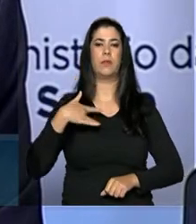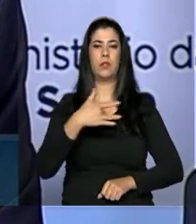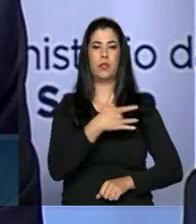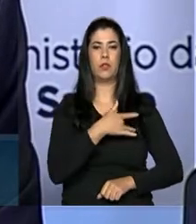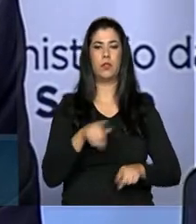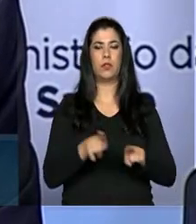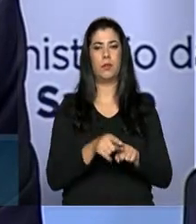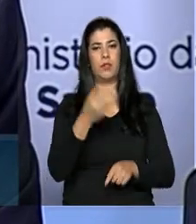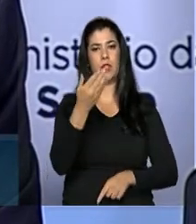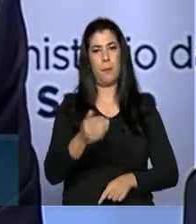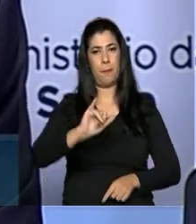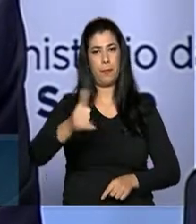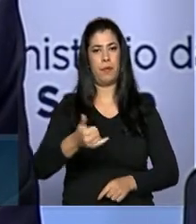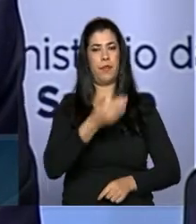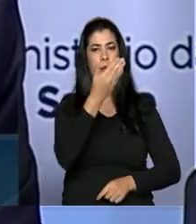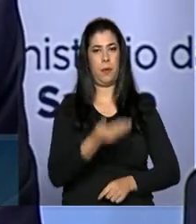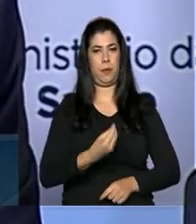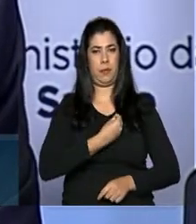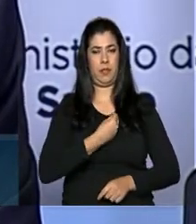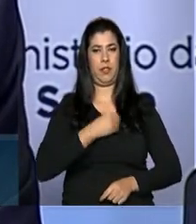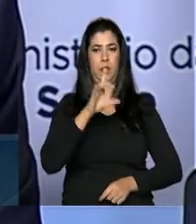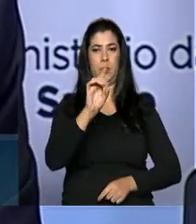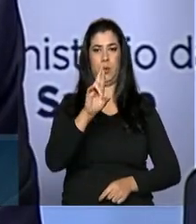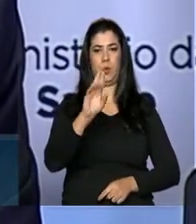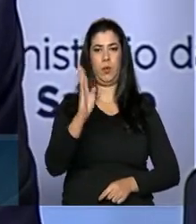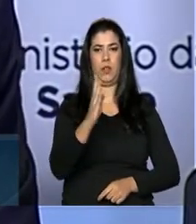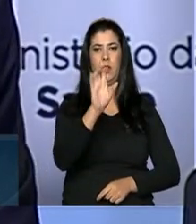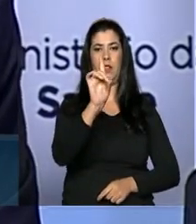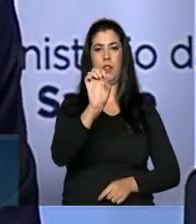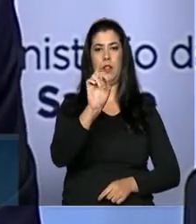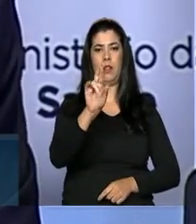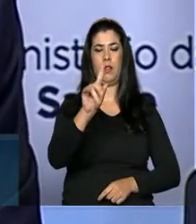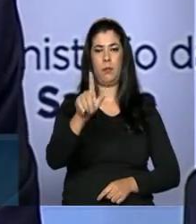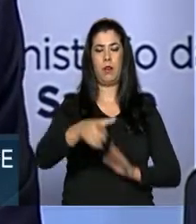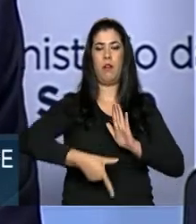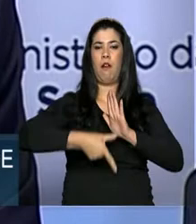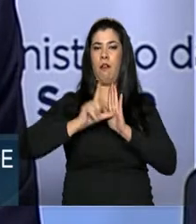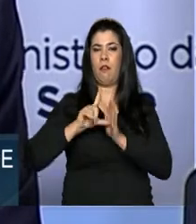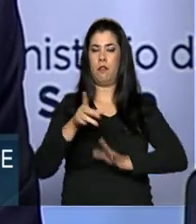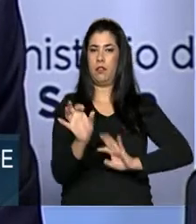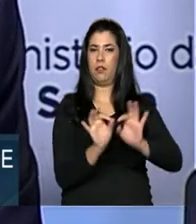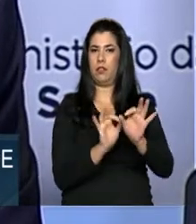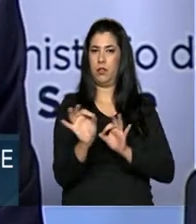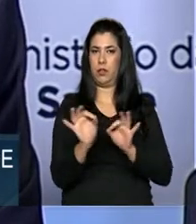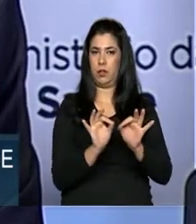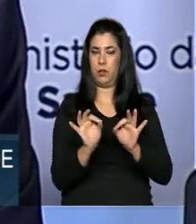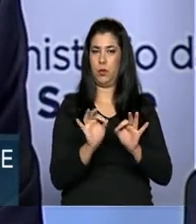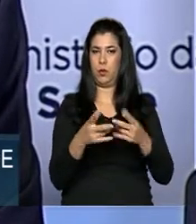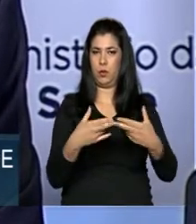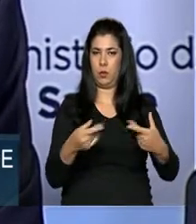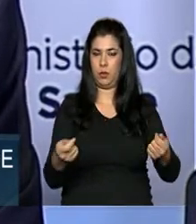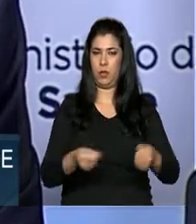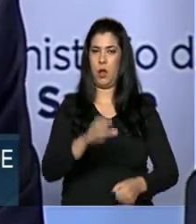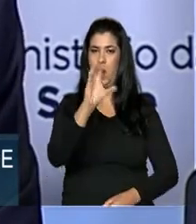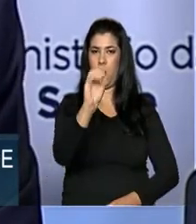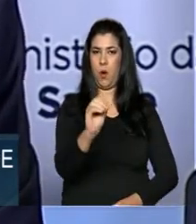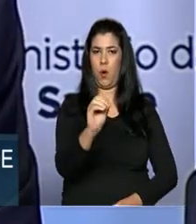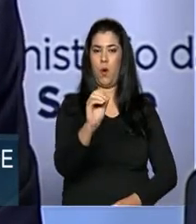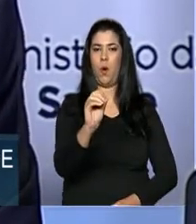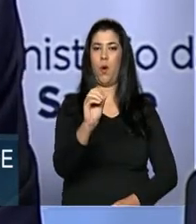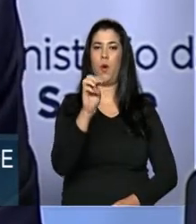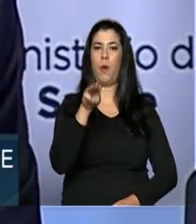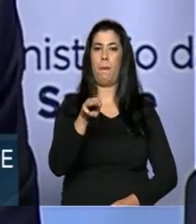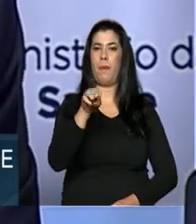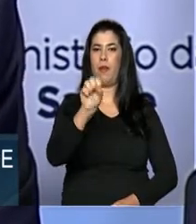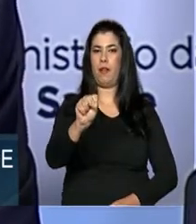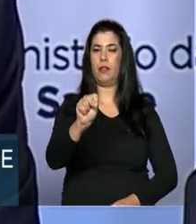dizer o seguinte: nós temos, inclusive antes da Organização Mundial de Saúde instituiu o Plano